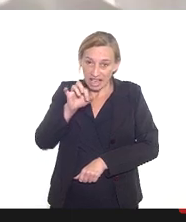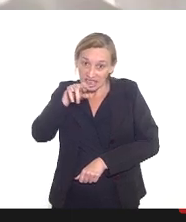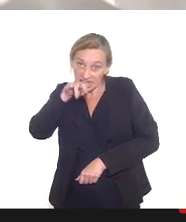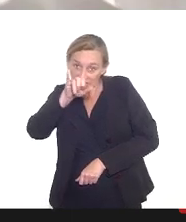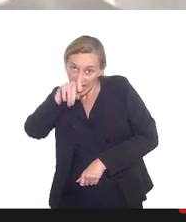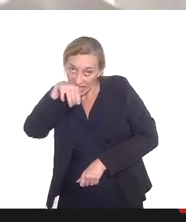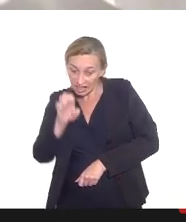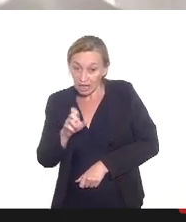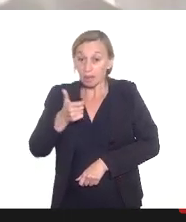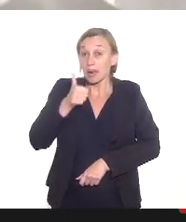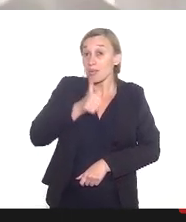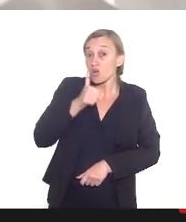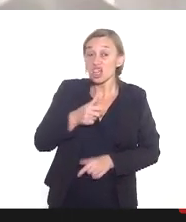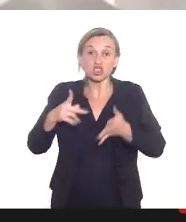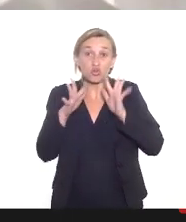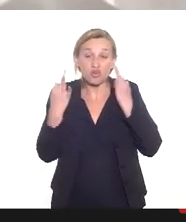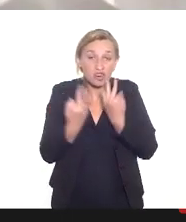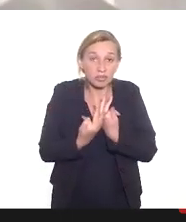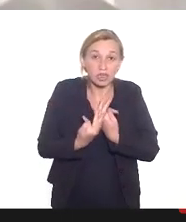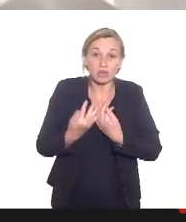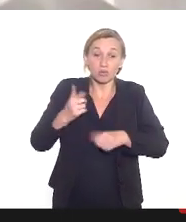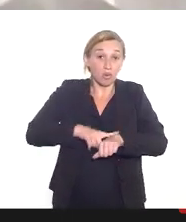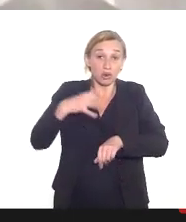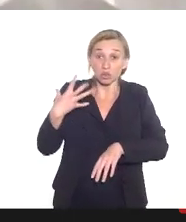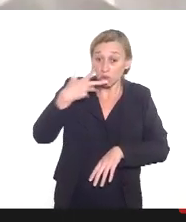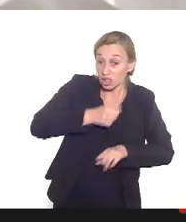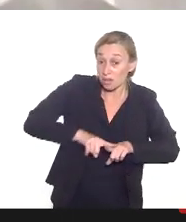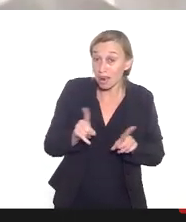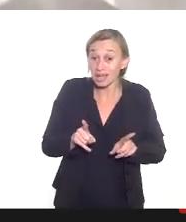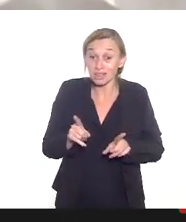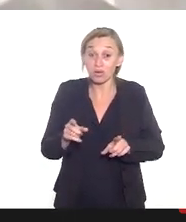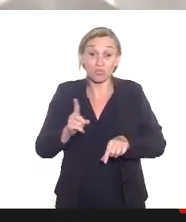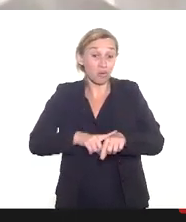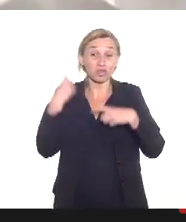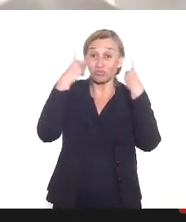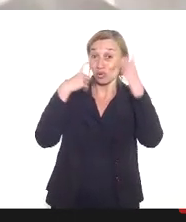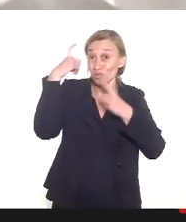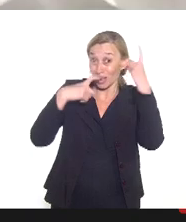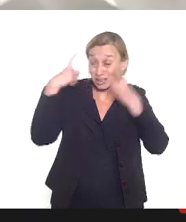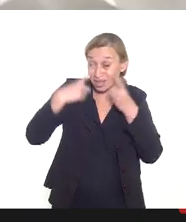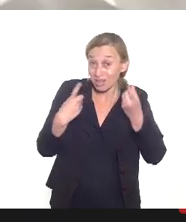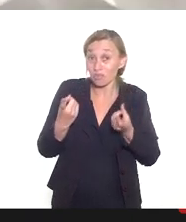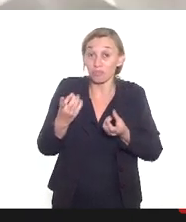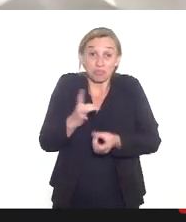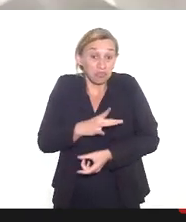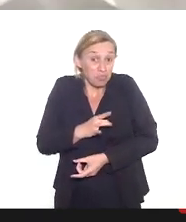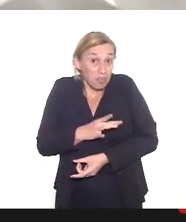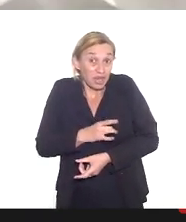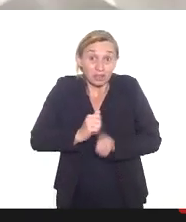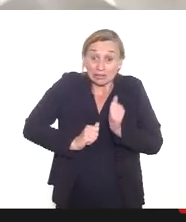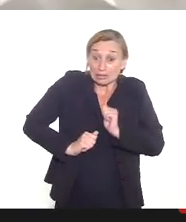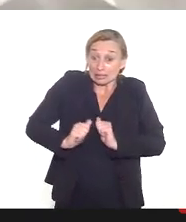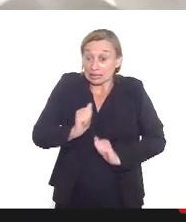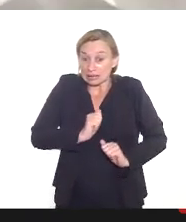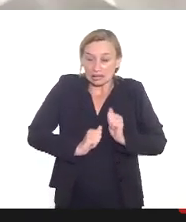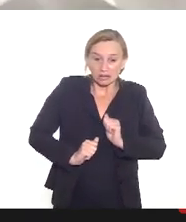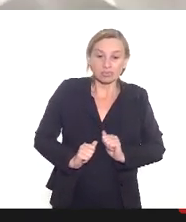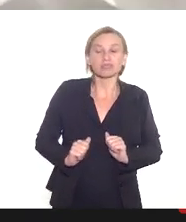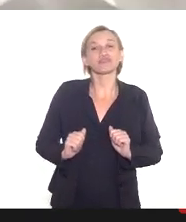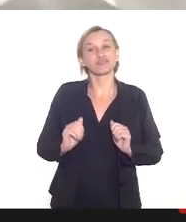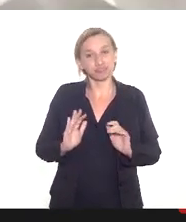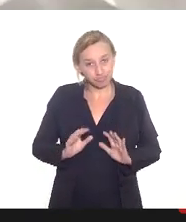e paga a sua família na verdade passa a ser um momento de preocupação de apreensão de angústia